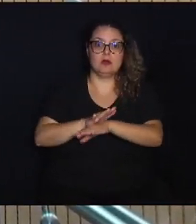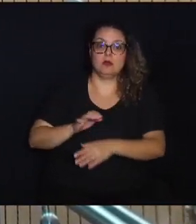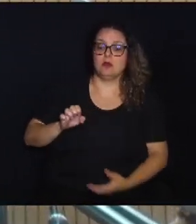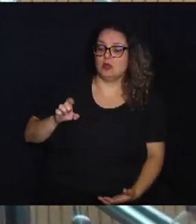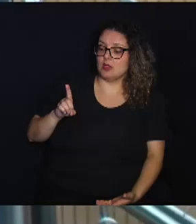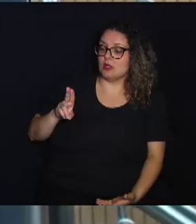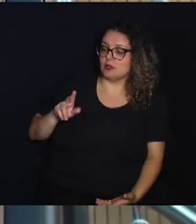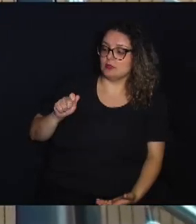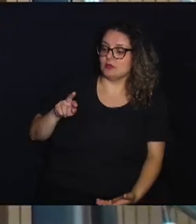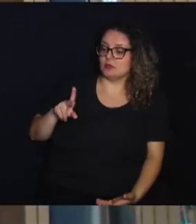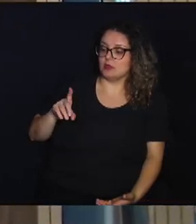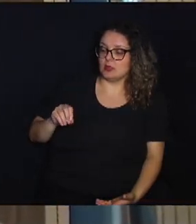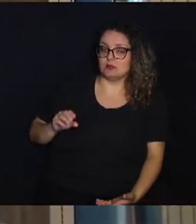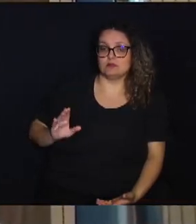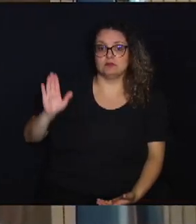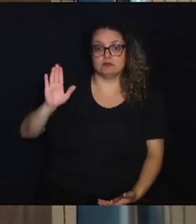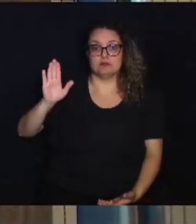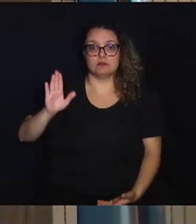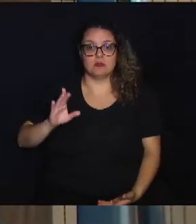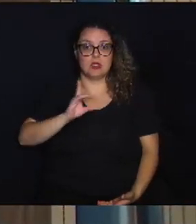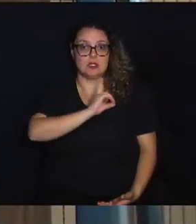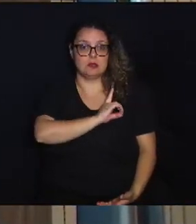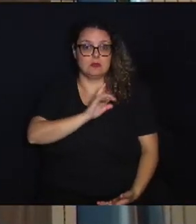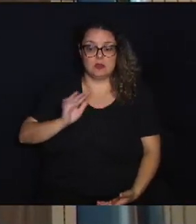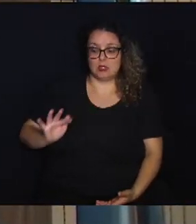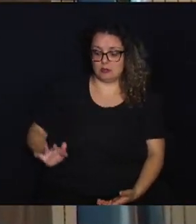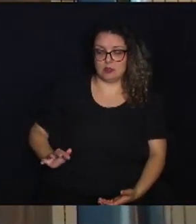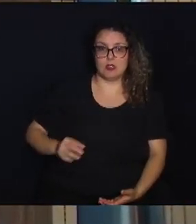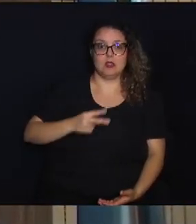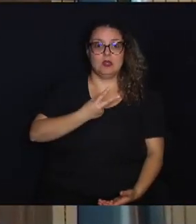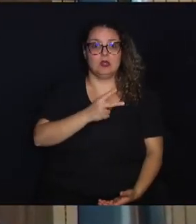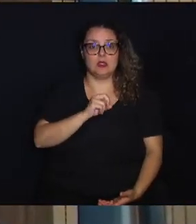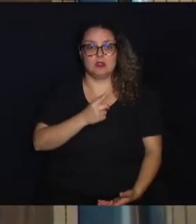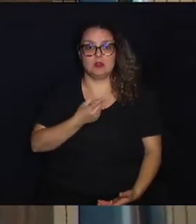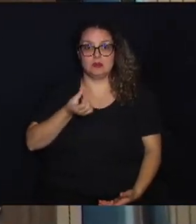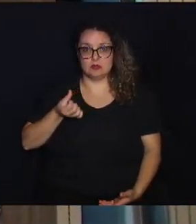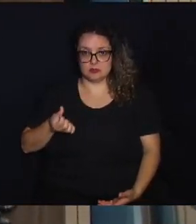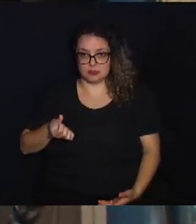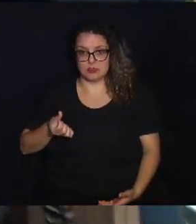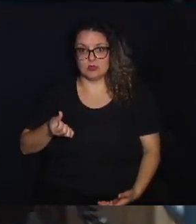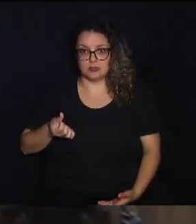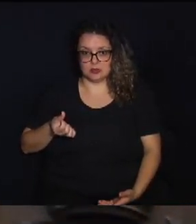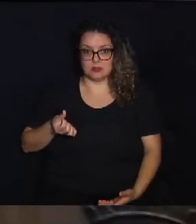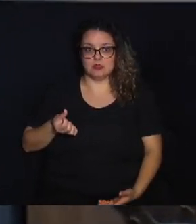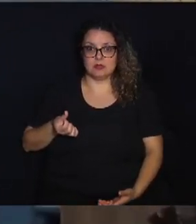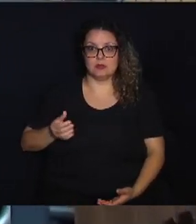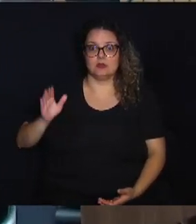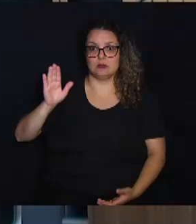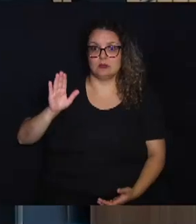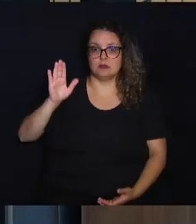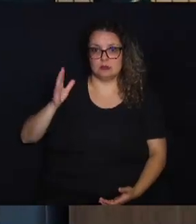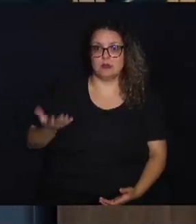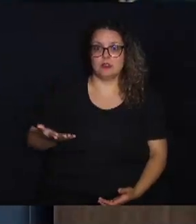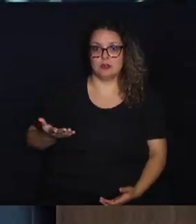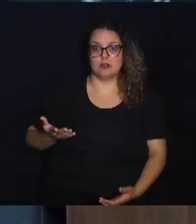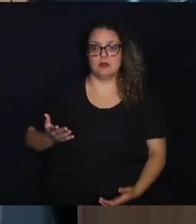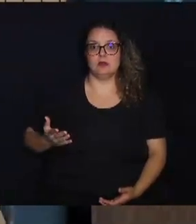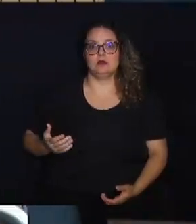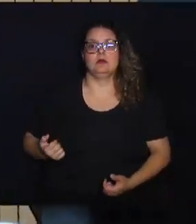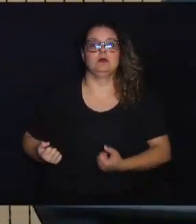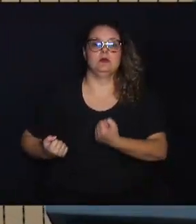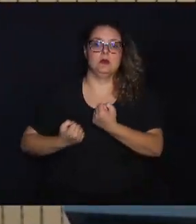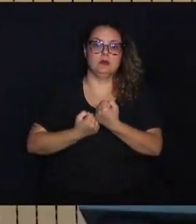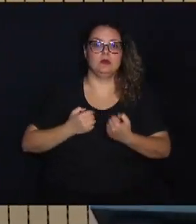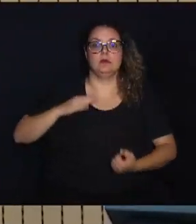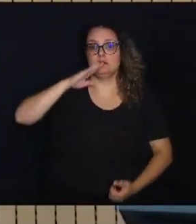na candidatura para deputado federal. Em 2016, saiu candidato com o apoio do Bolsonaro e não